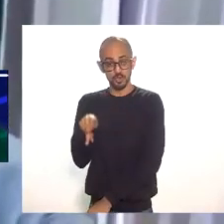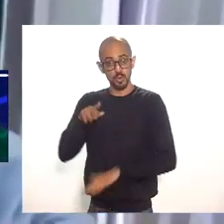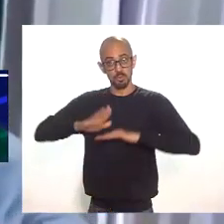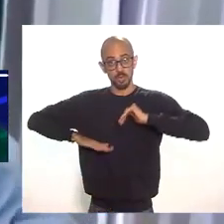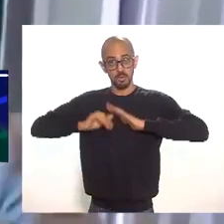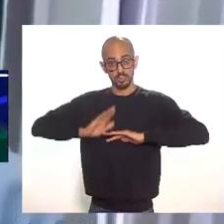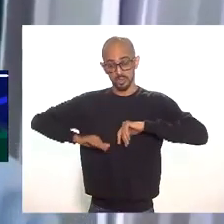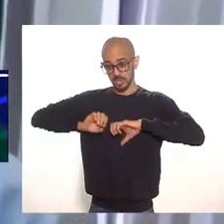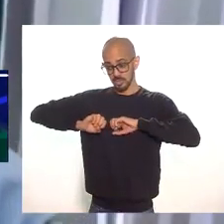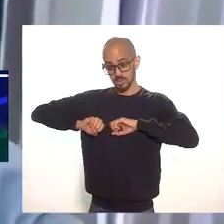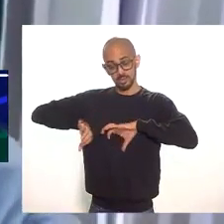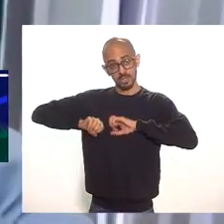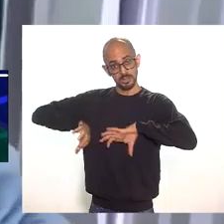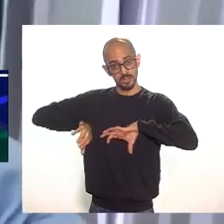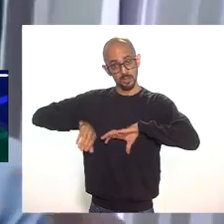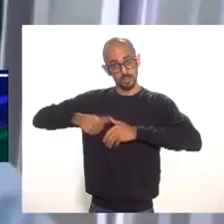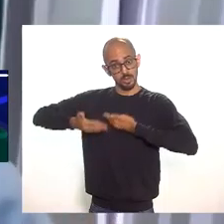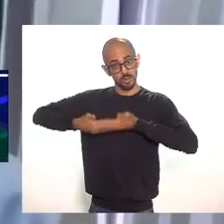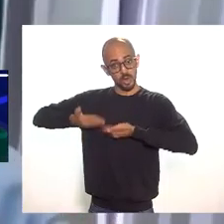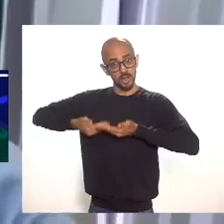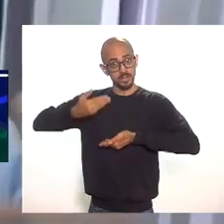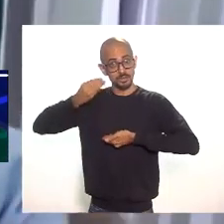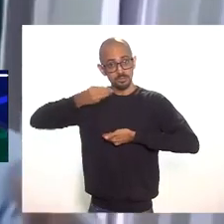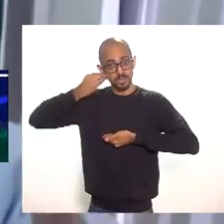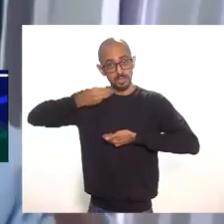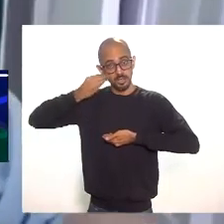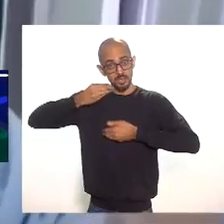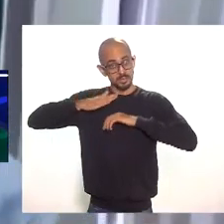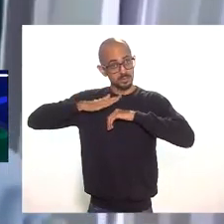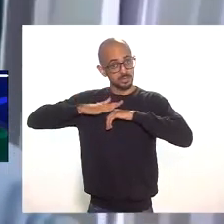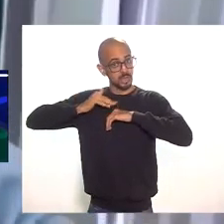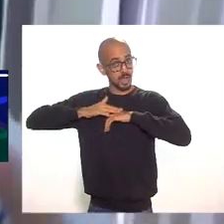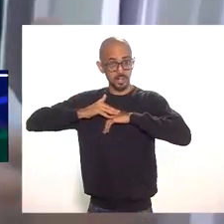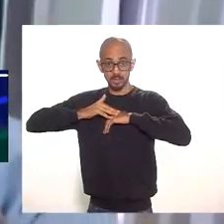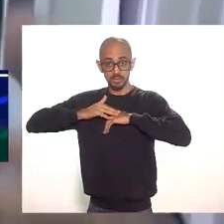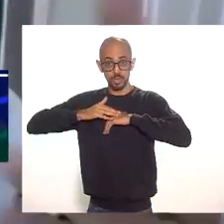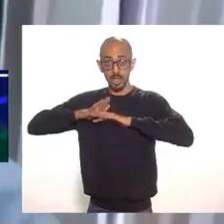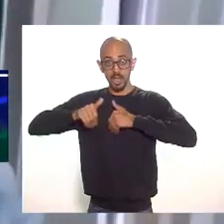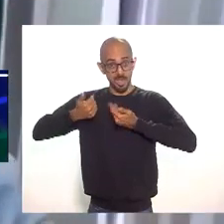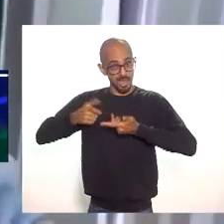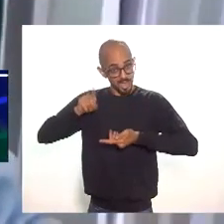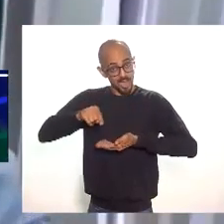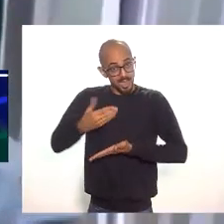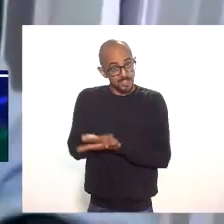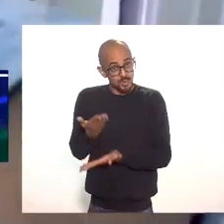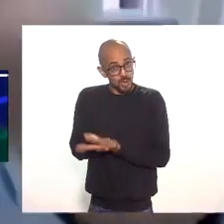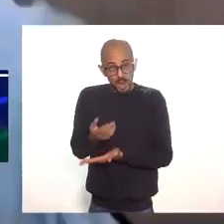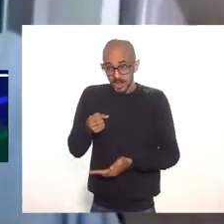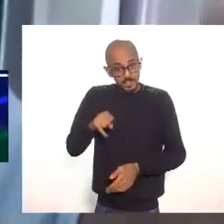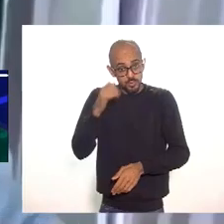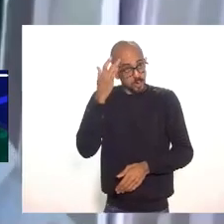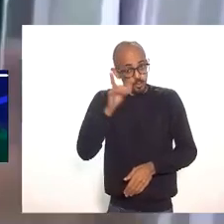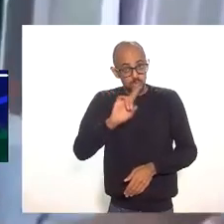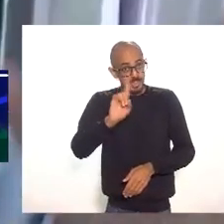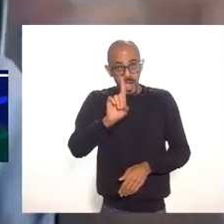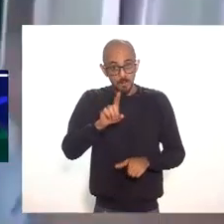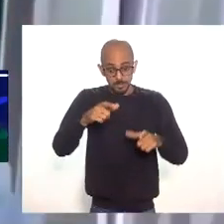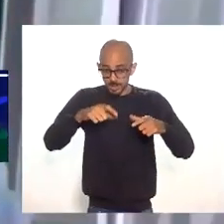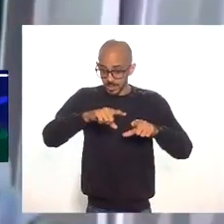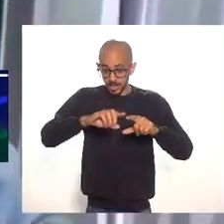trocam saberes, que trocam experiências, que trocam afetos. A escola é feita disso. Quem não sabe o que é escola, fica imaginando que a escola é um lugar